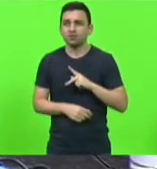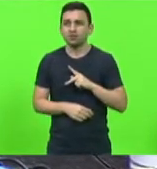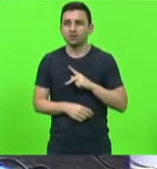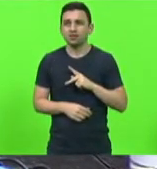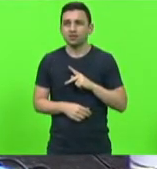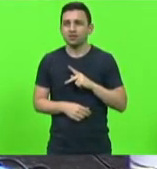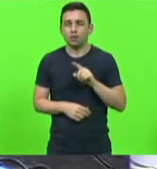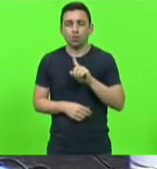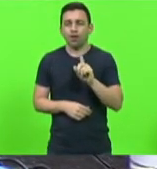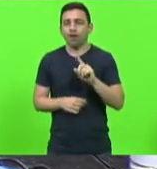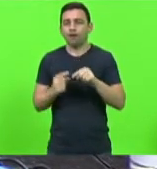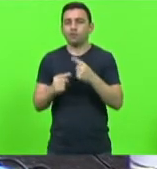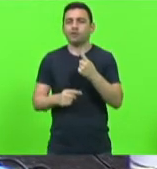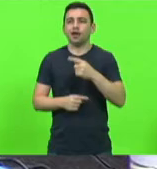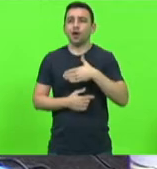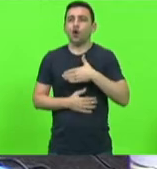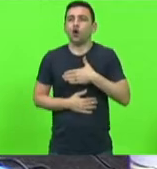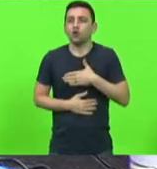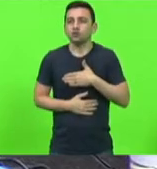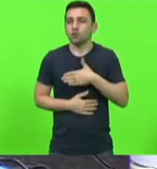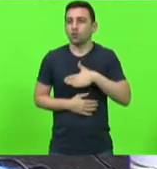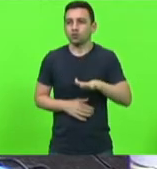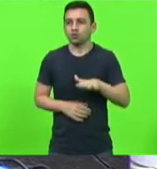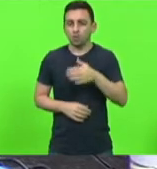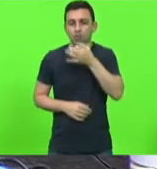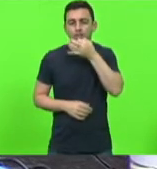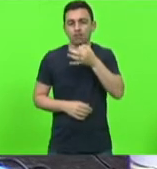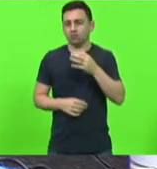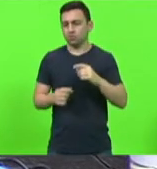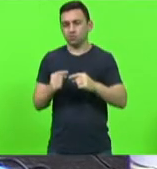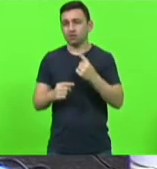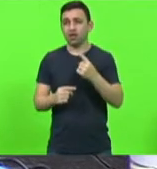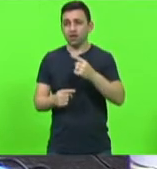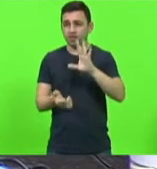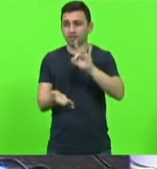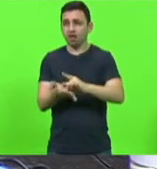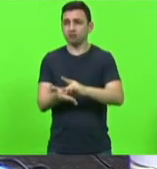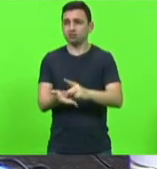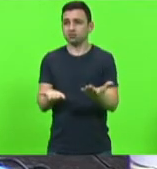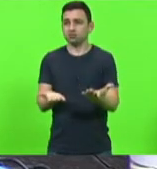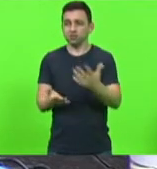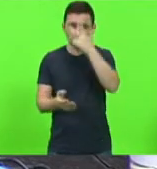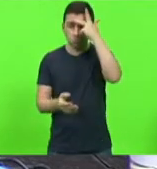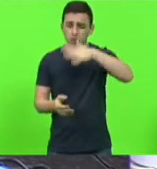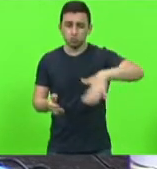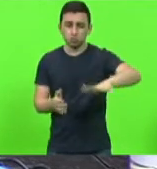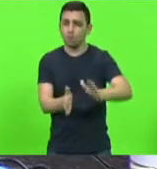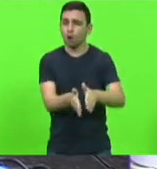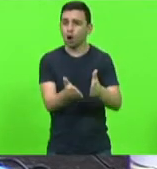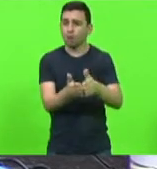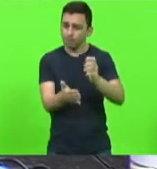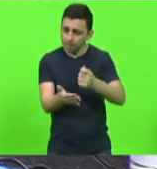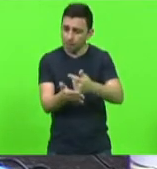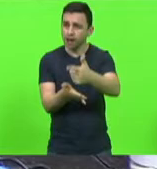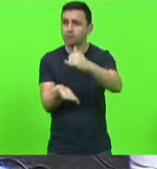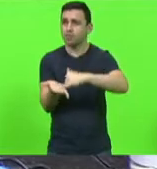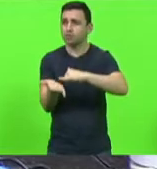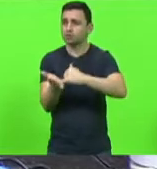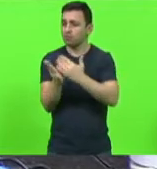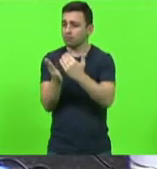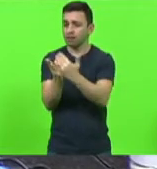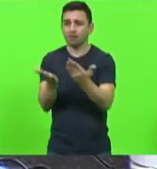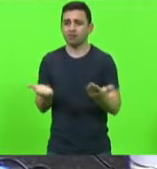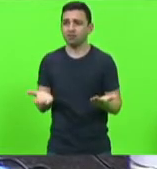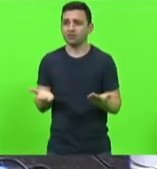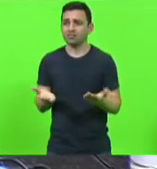de gosto ou de opinião, isso é fato. Quem paga a maior parte da despesa pública são os mais pobres. Então, cada vez que nós aprovamos